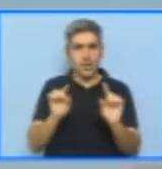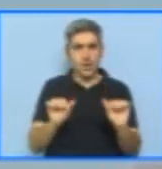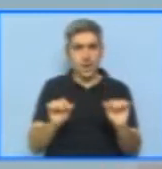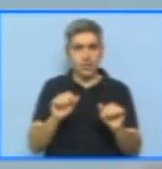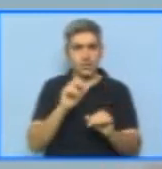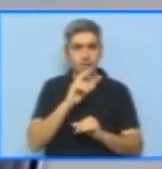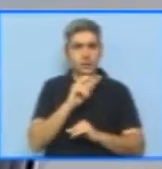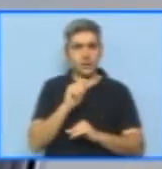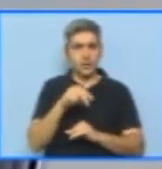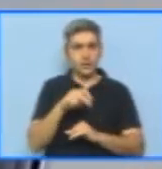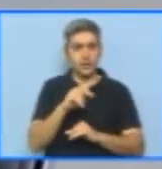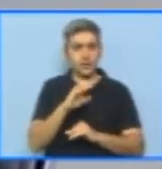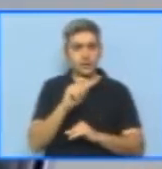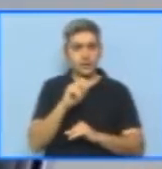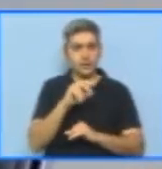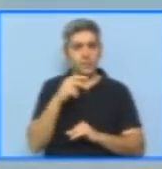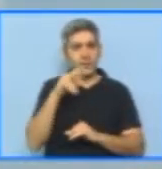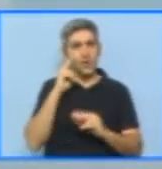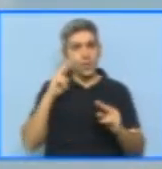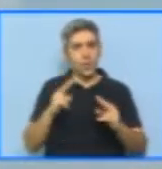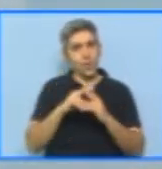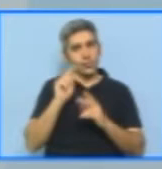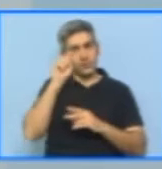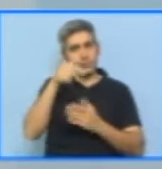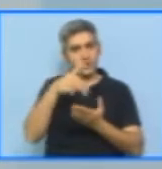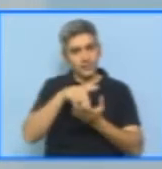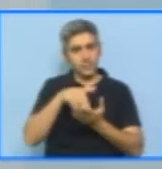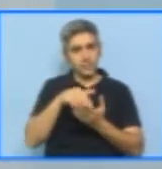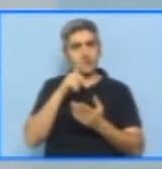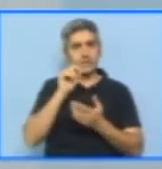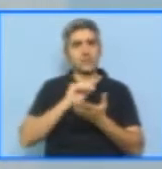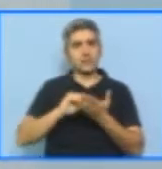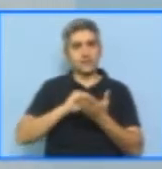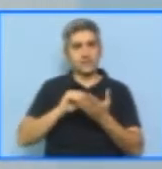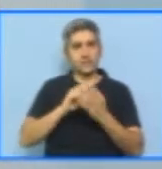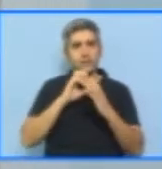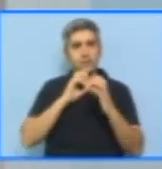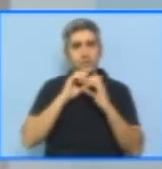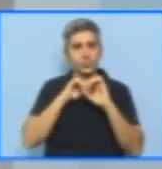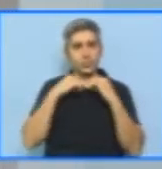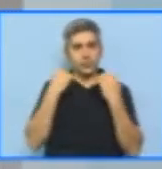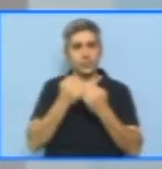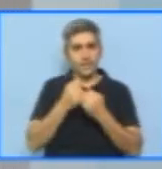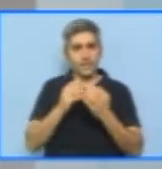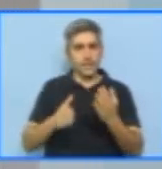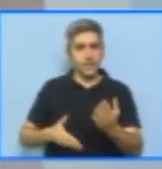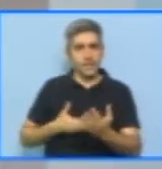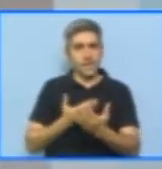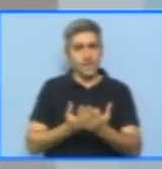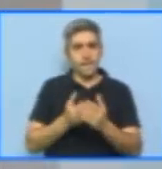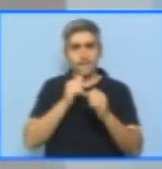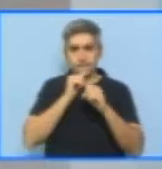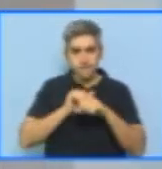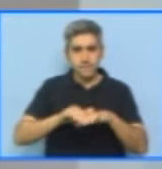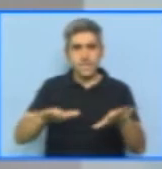acolher este encontro. É importante também para o Secretariado das Comunicações Sociais propor e